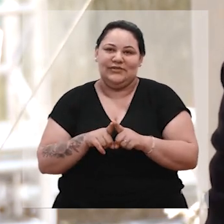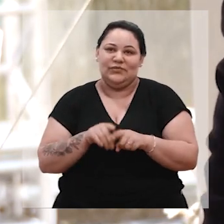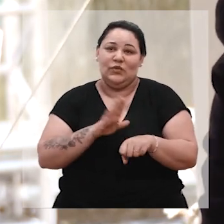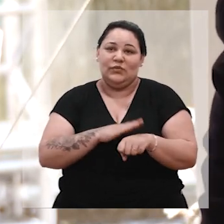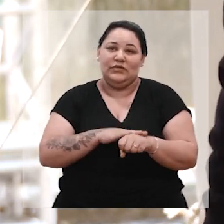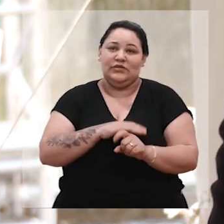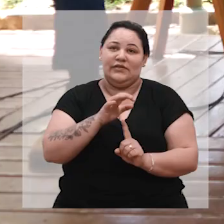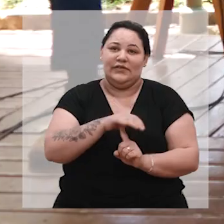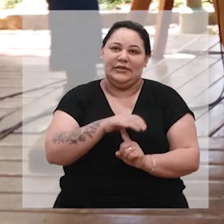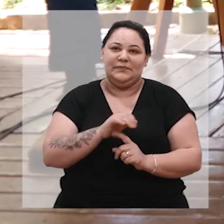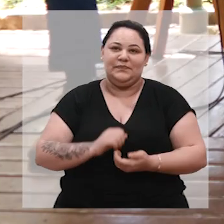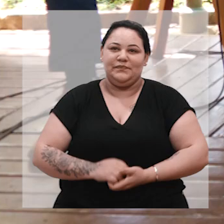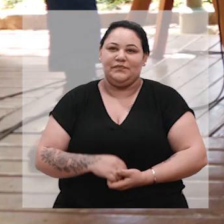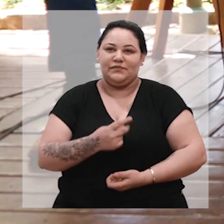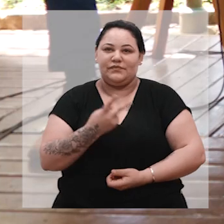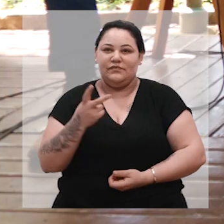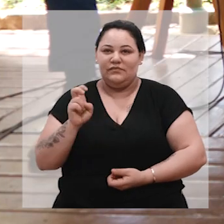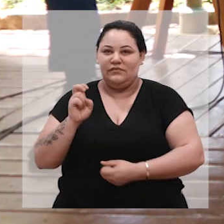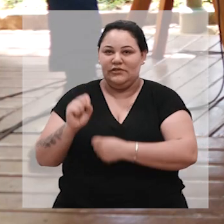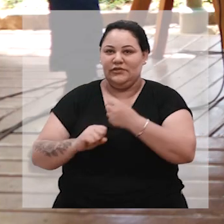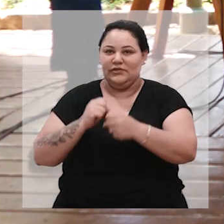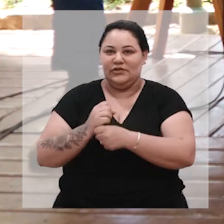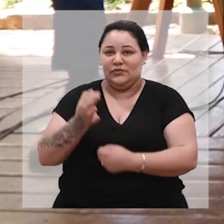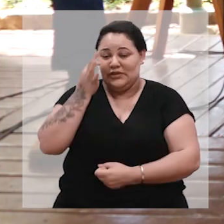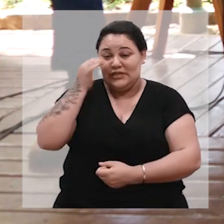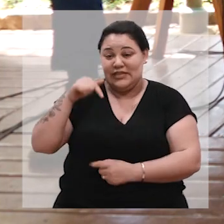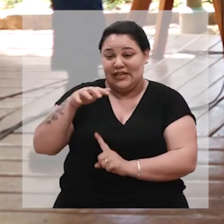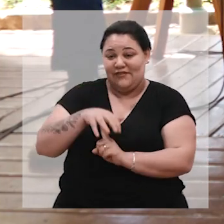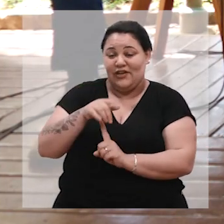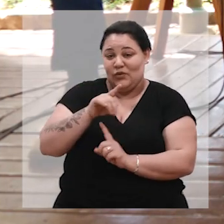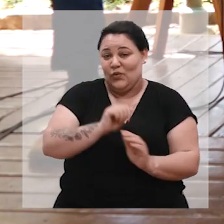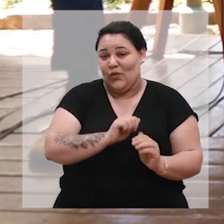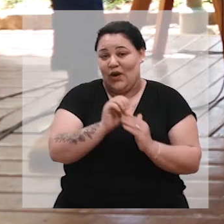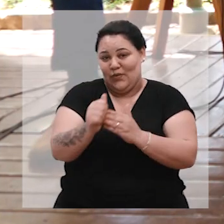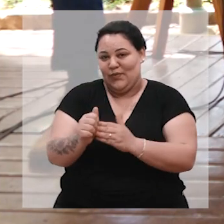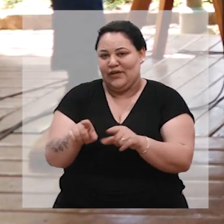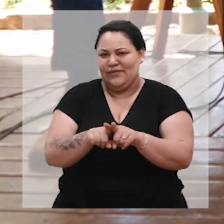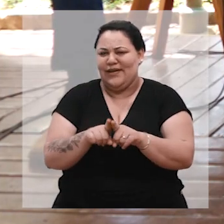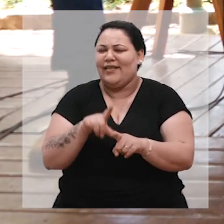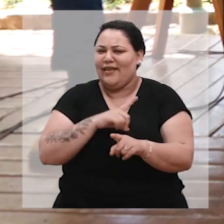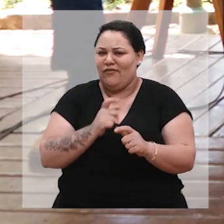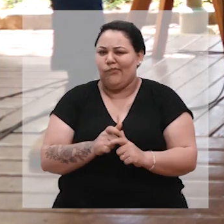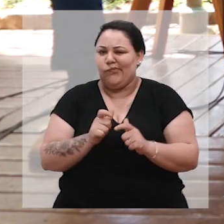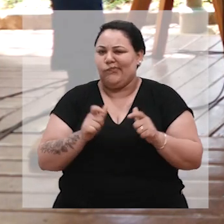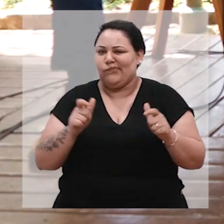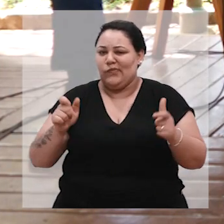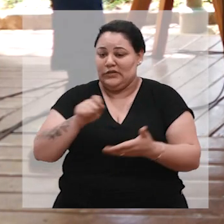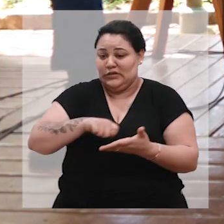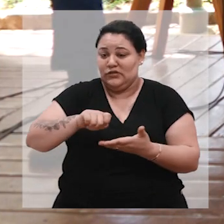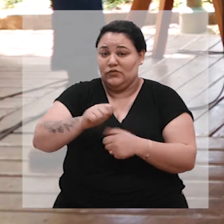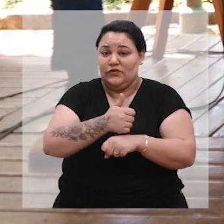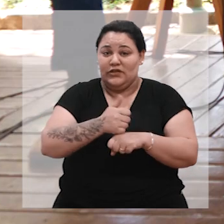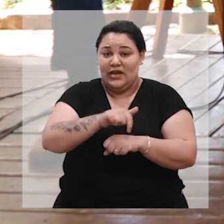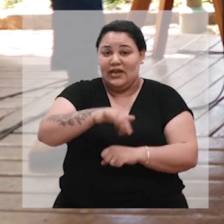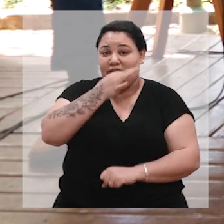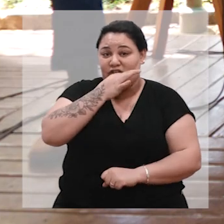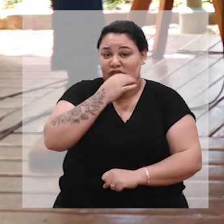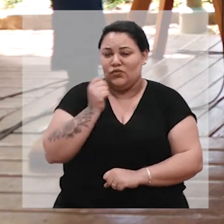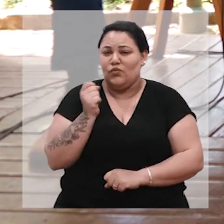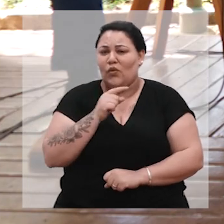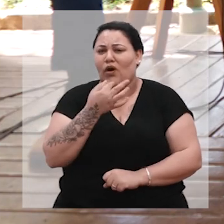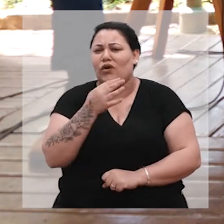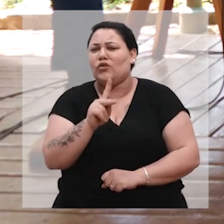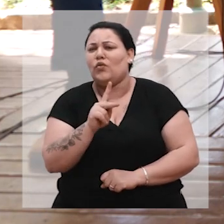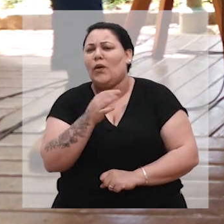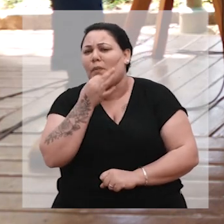bastante na Feira do Livro. E você, em 25 anos de presença na feira, pôde também acompanhar que houve um crescimento de escritores em Caxias